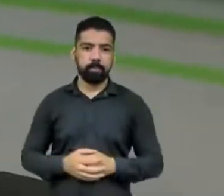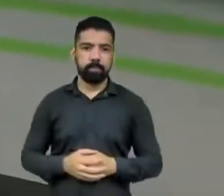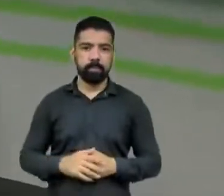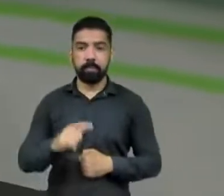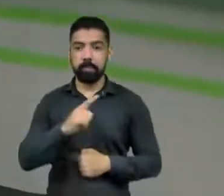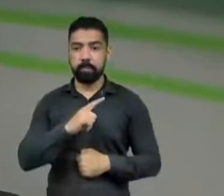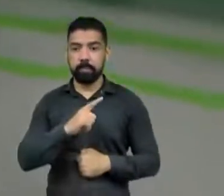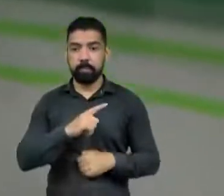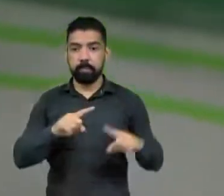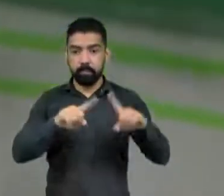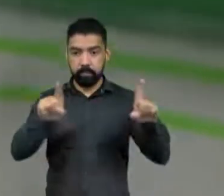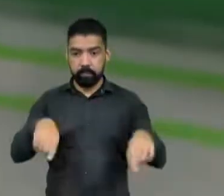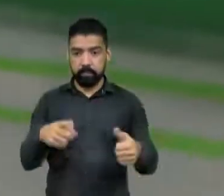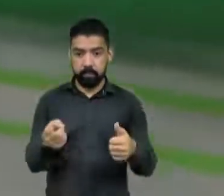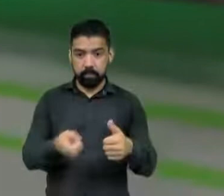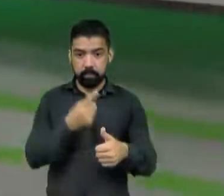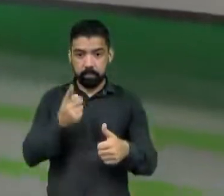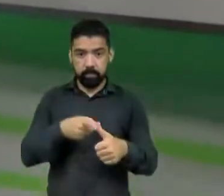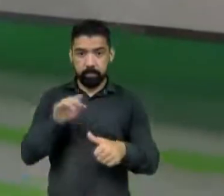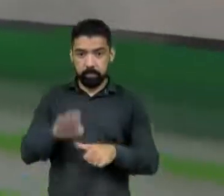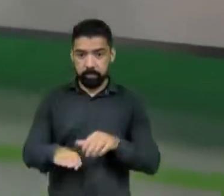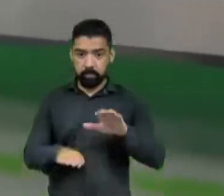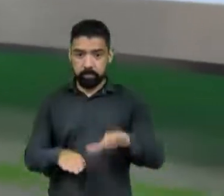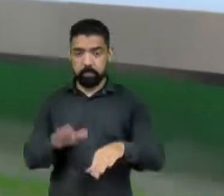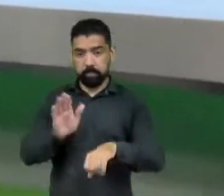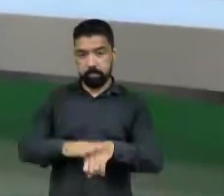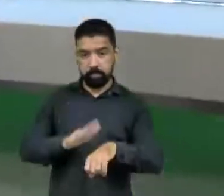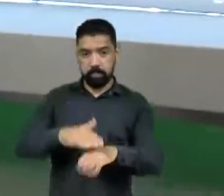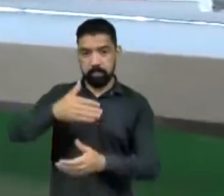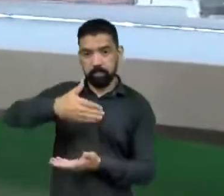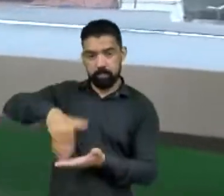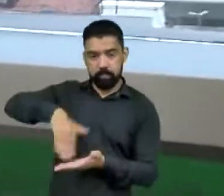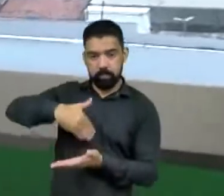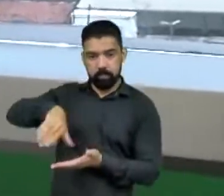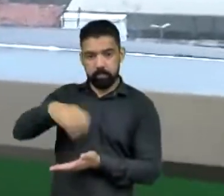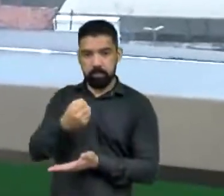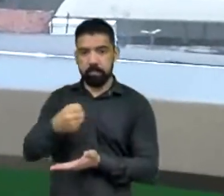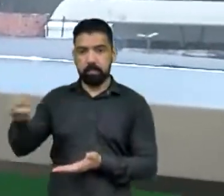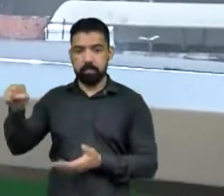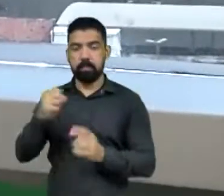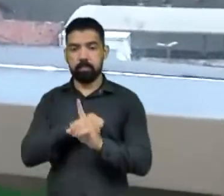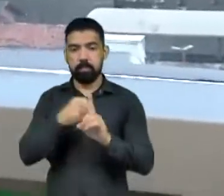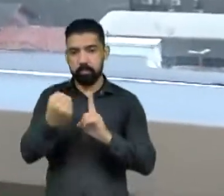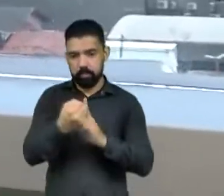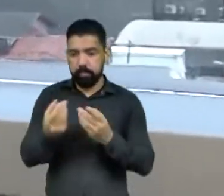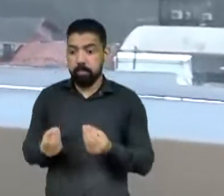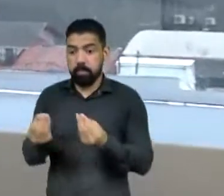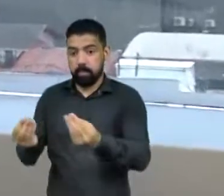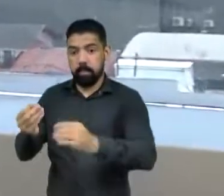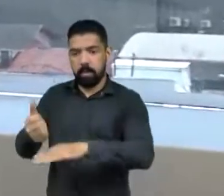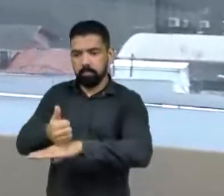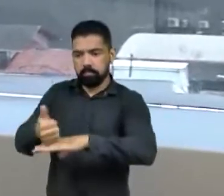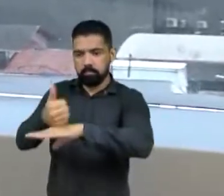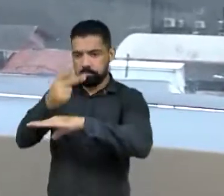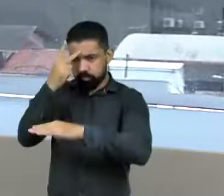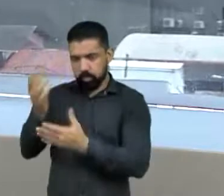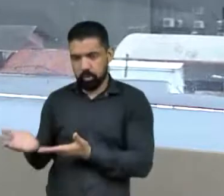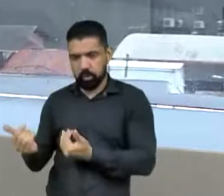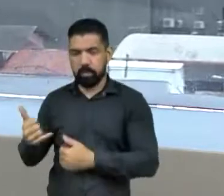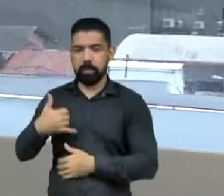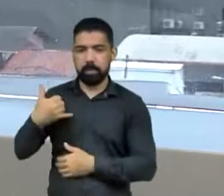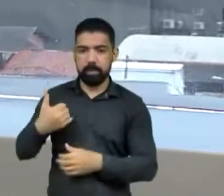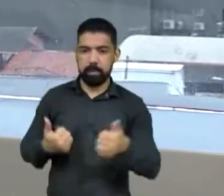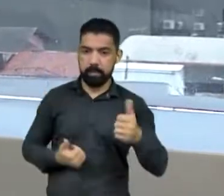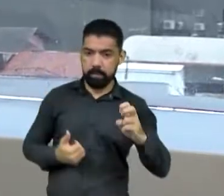Passo, oferecido pela Secretaria de Proteção Social, capacita jovens entre 15 e 29 anos em situação de risco e